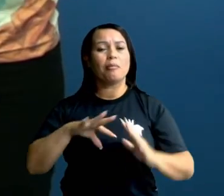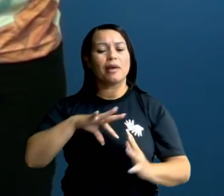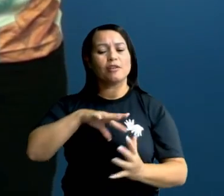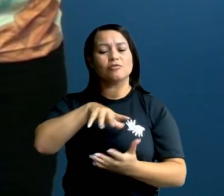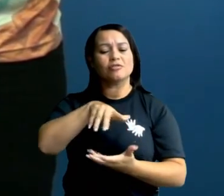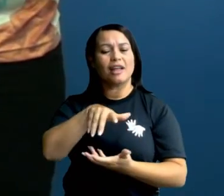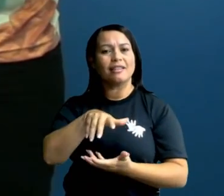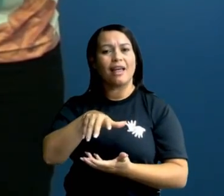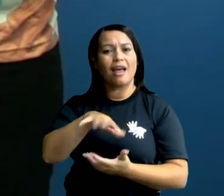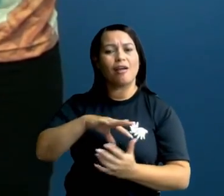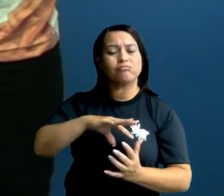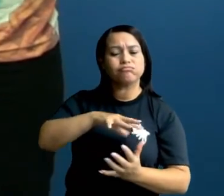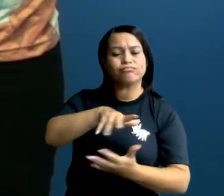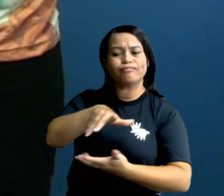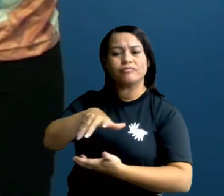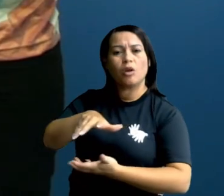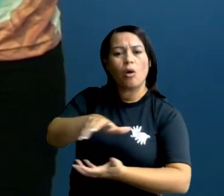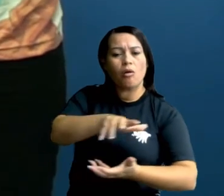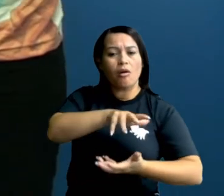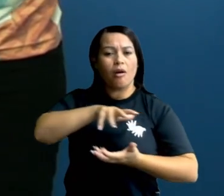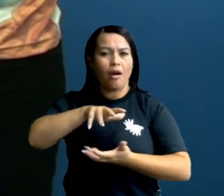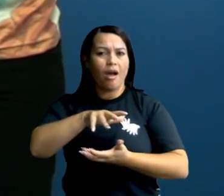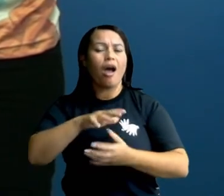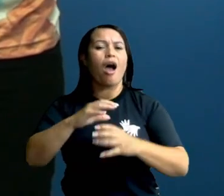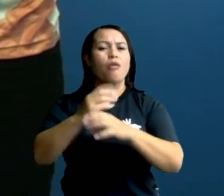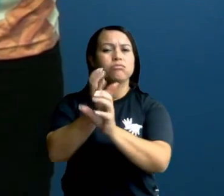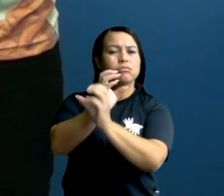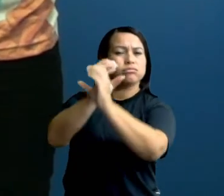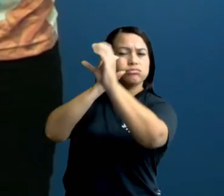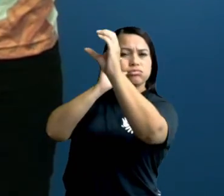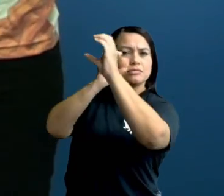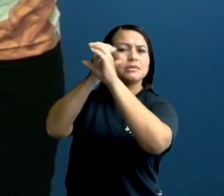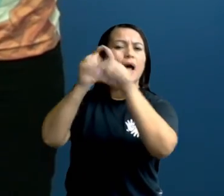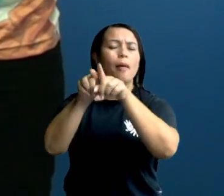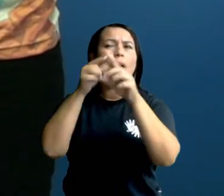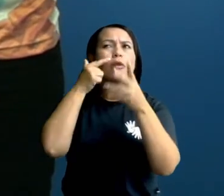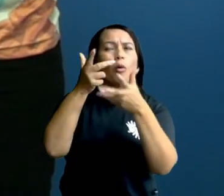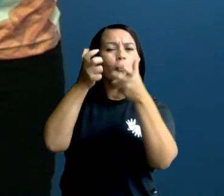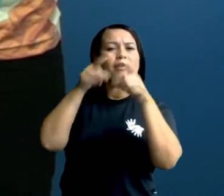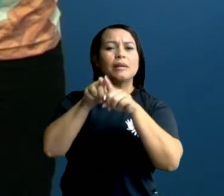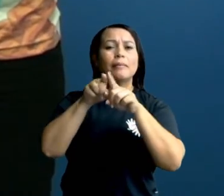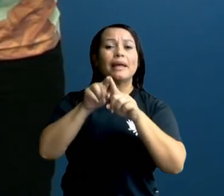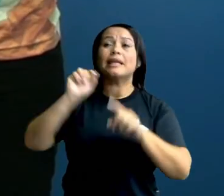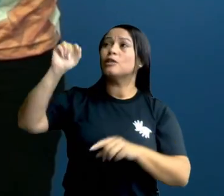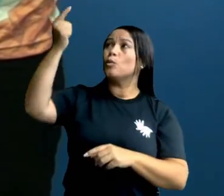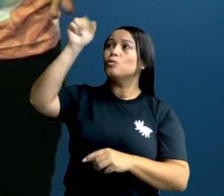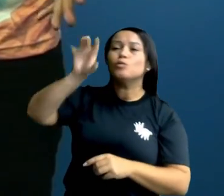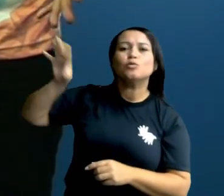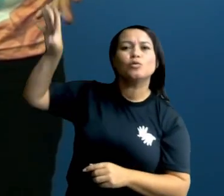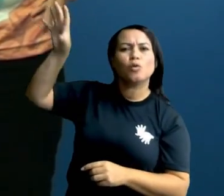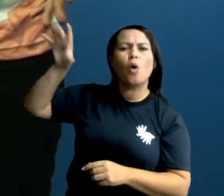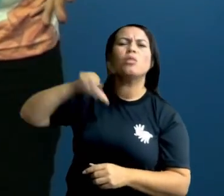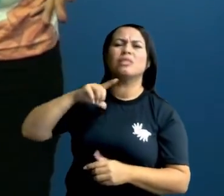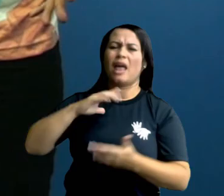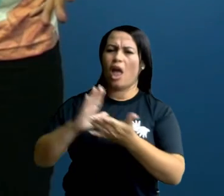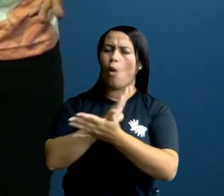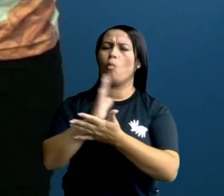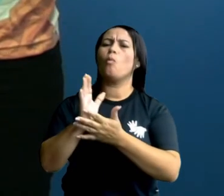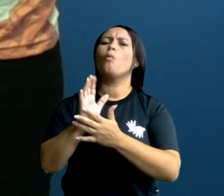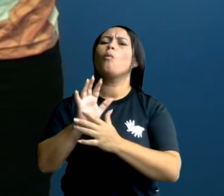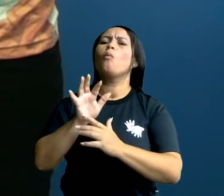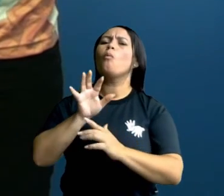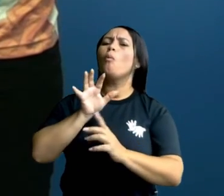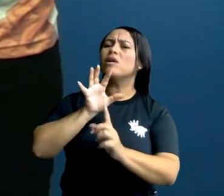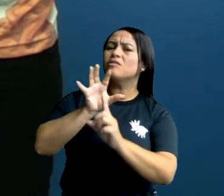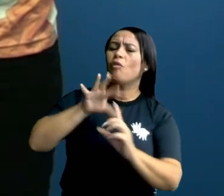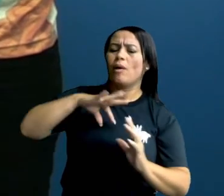que esses movimentos, né, astronômicos, né, a Terra em torno dela mesma ou em torno do Sol, provocam muitas influências no planeta Terra,